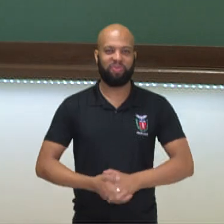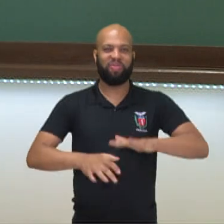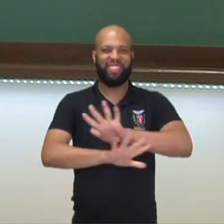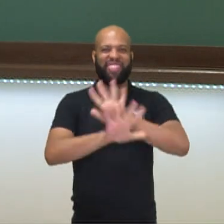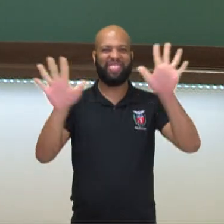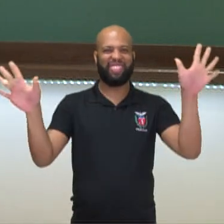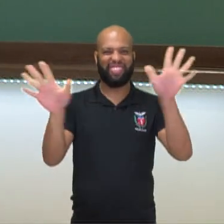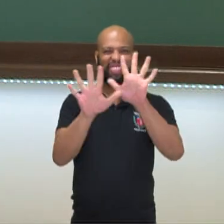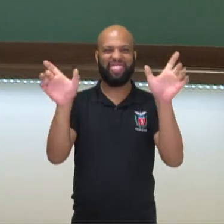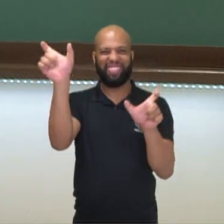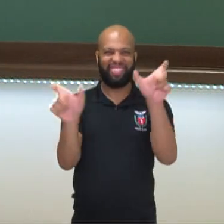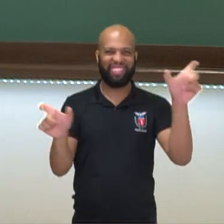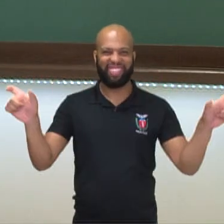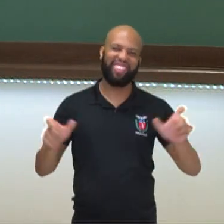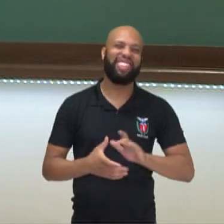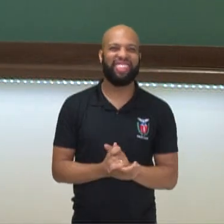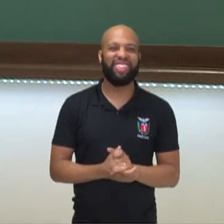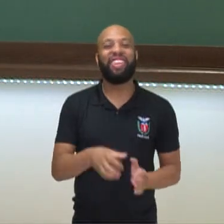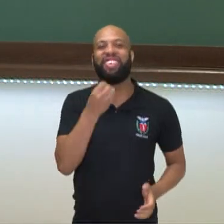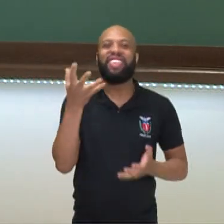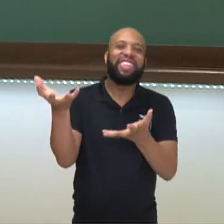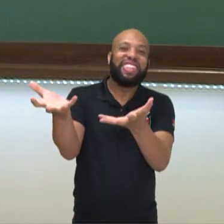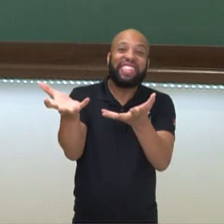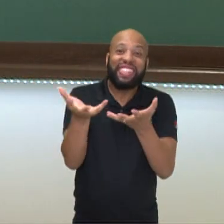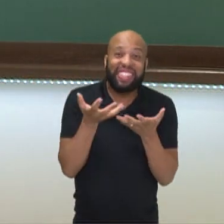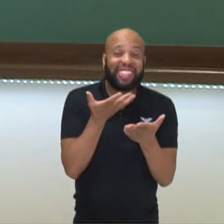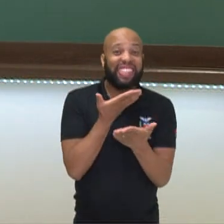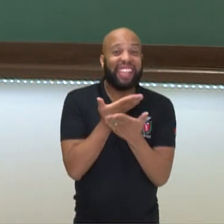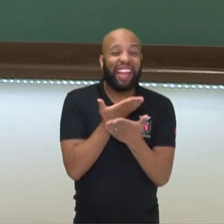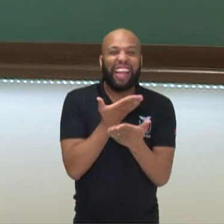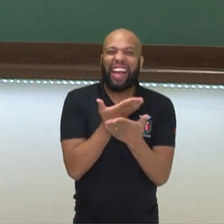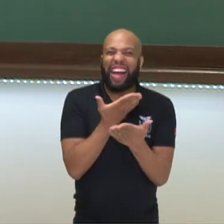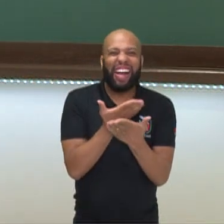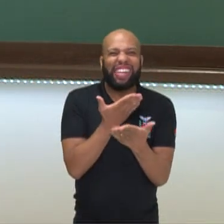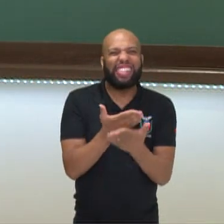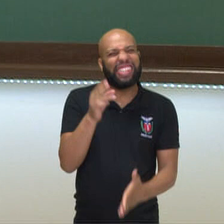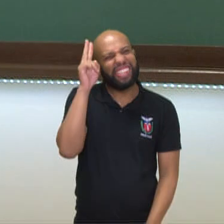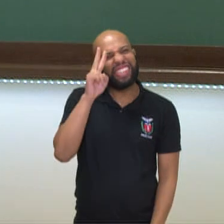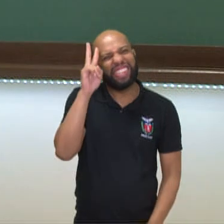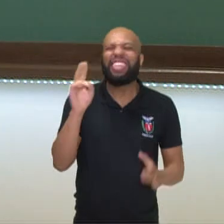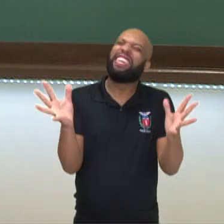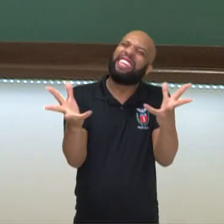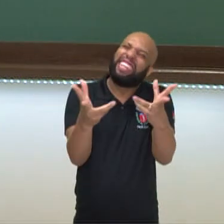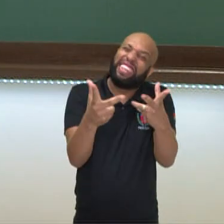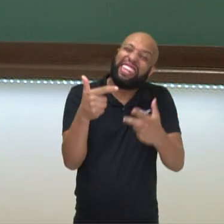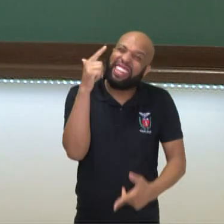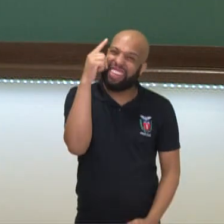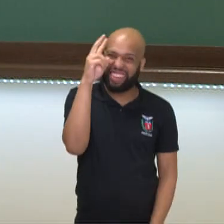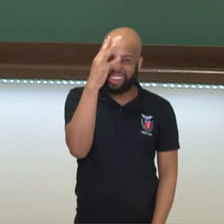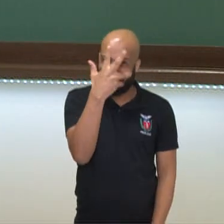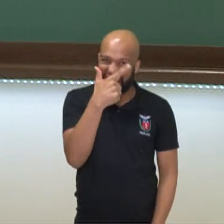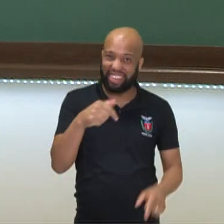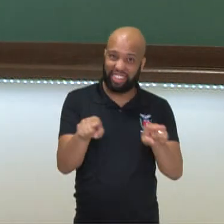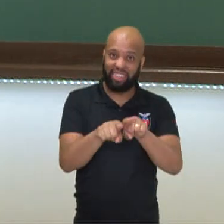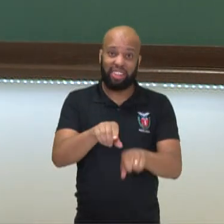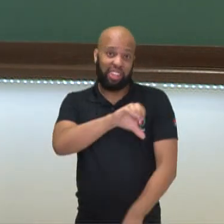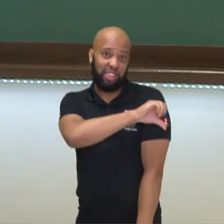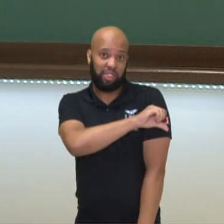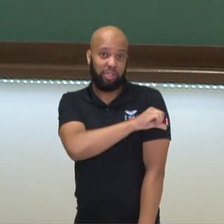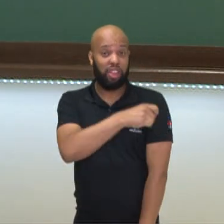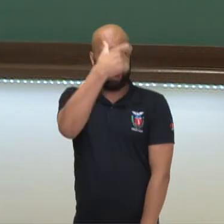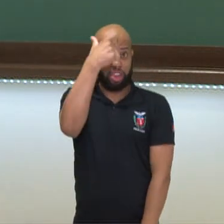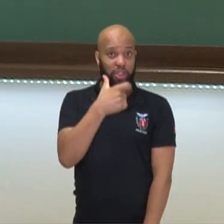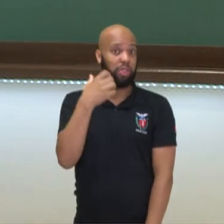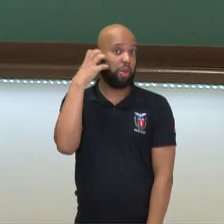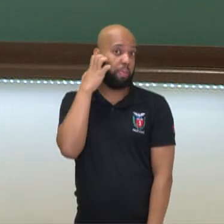Olá, povo! Bem-vindos à nossa linda e maravilhosa aula de História do nono ano. Eu